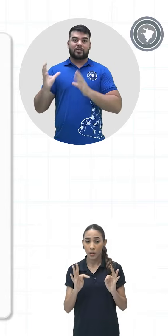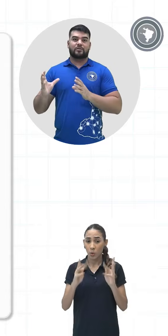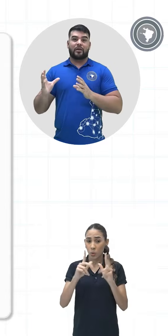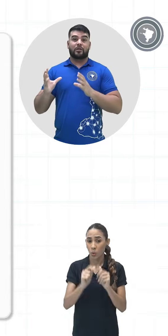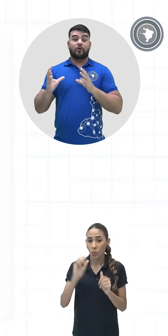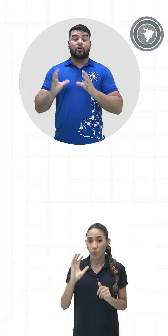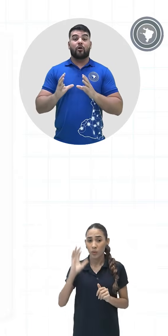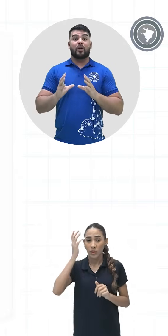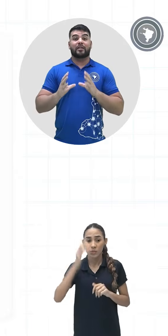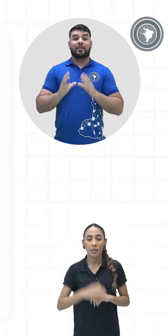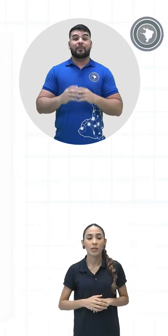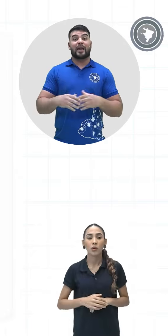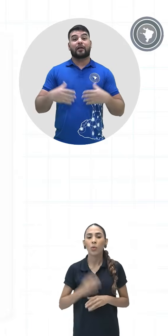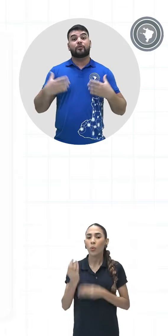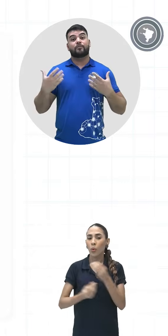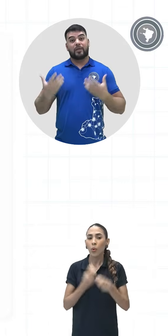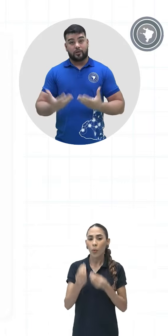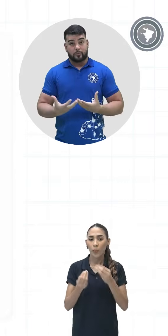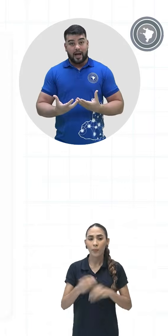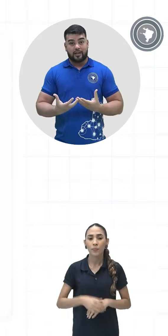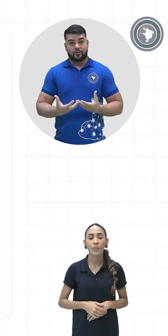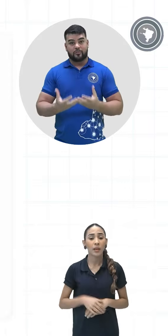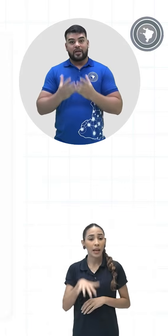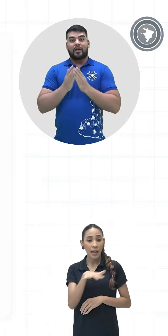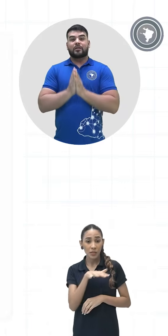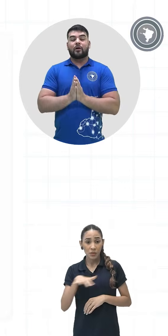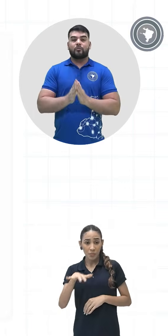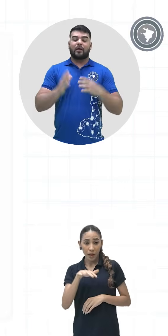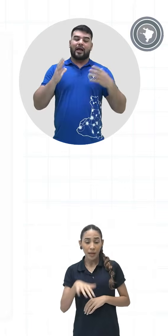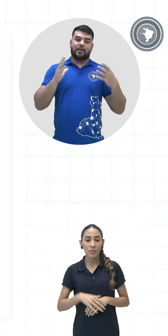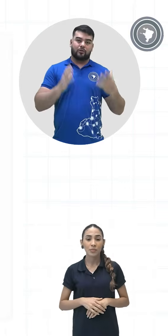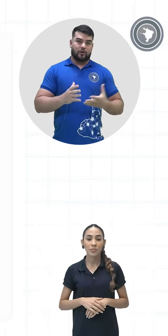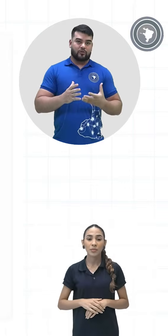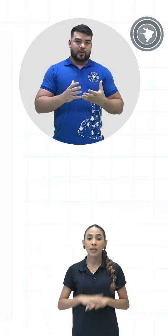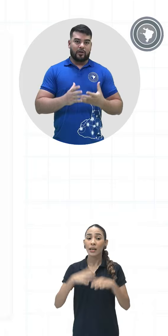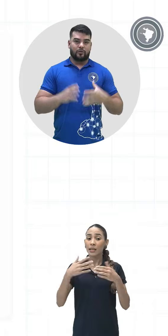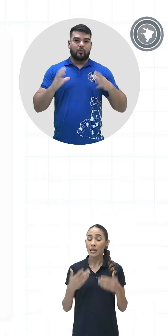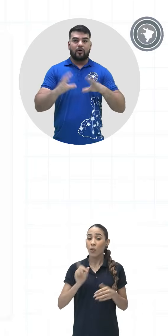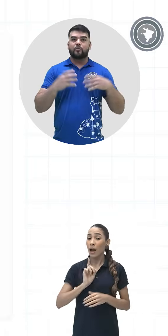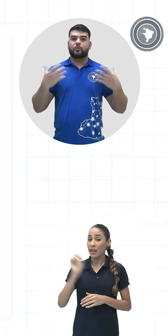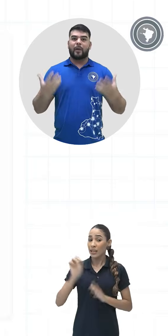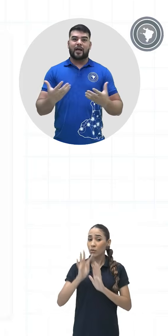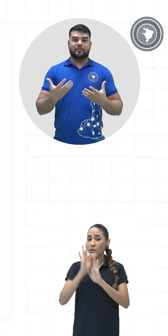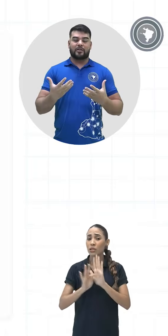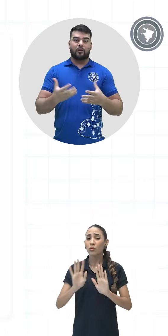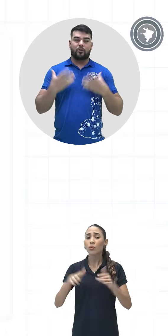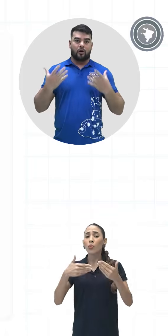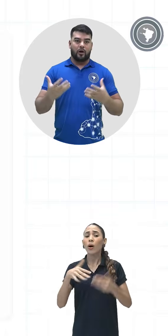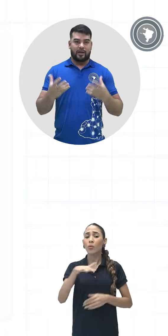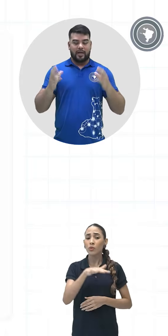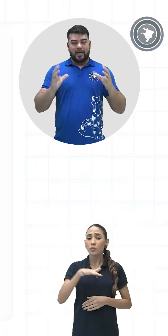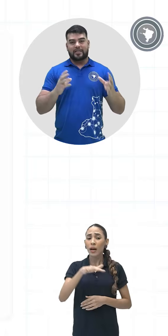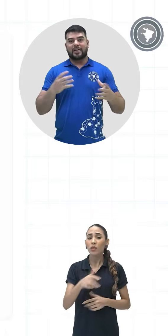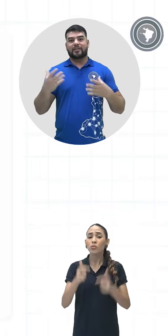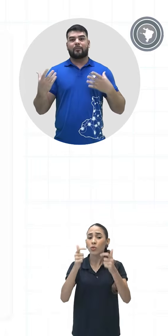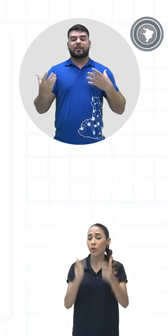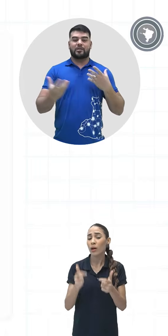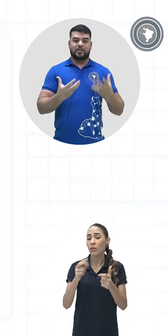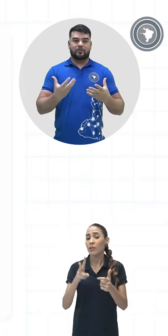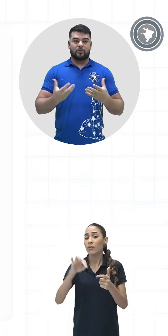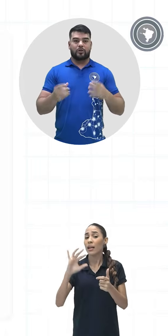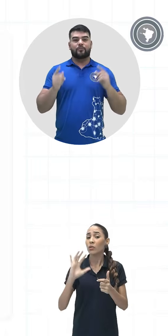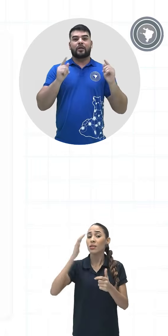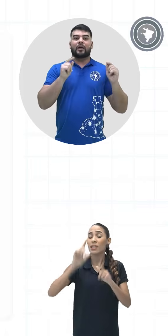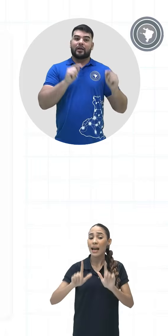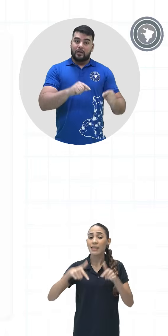o acontecimento ele ocorre em determinado espaço. Então, aqui no nosso texto, qual é o espaço em que ocorre exatamente